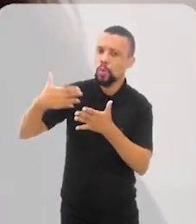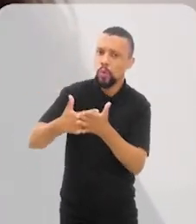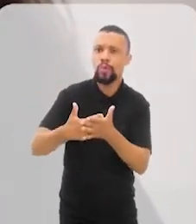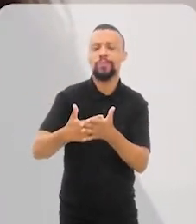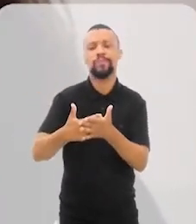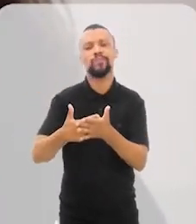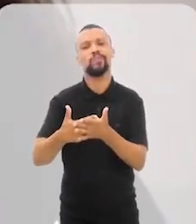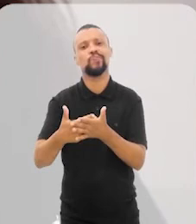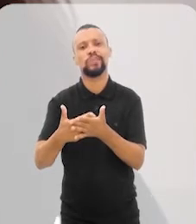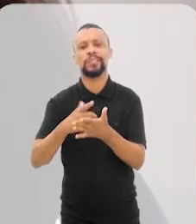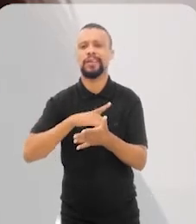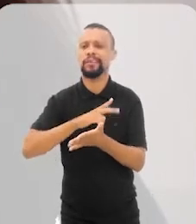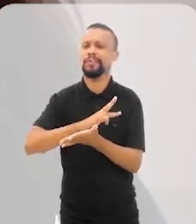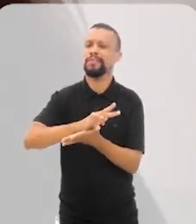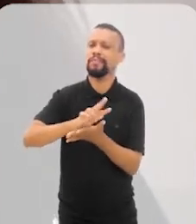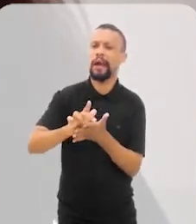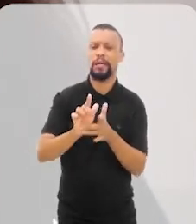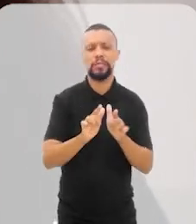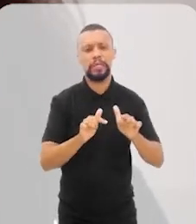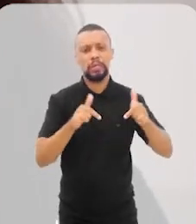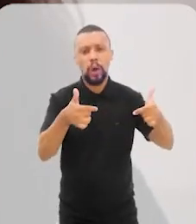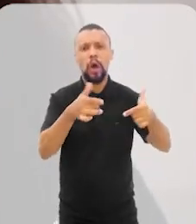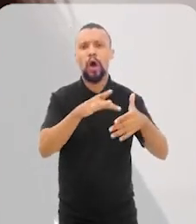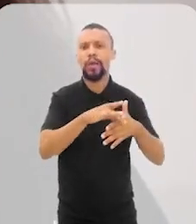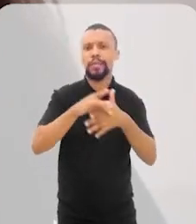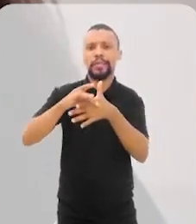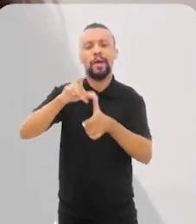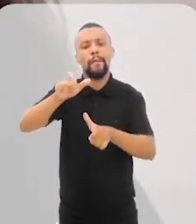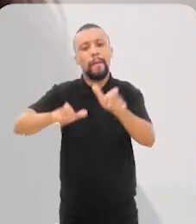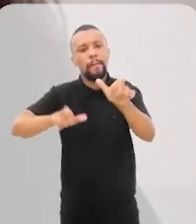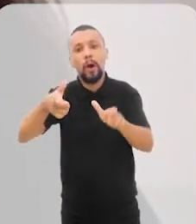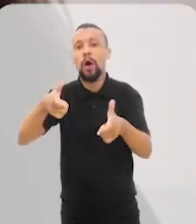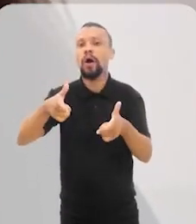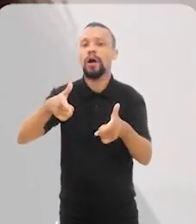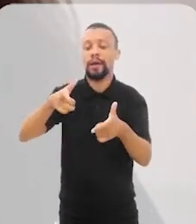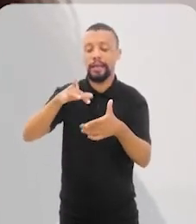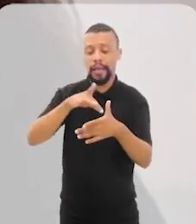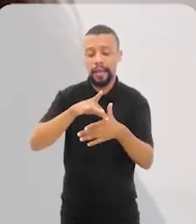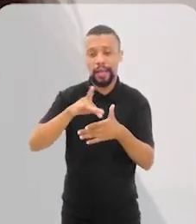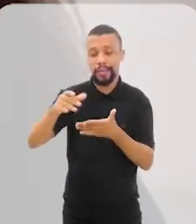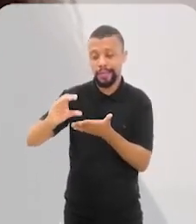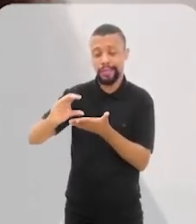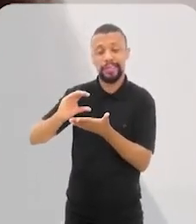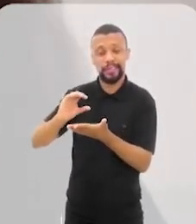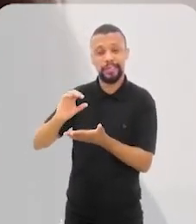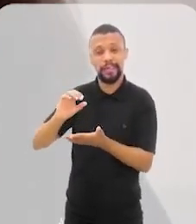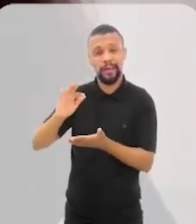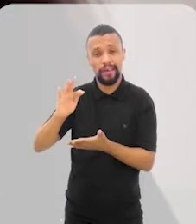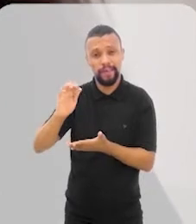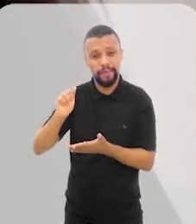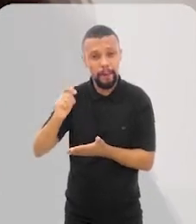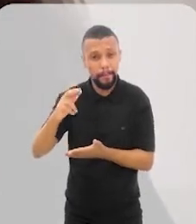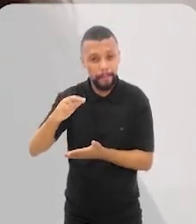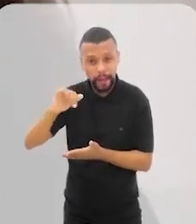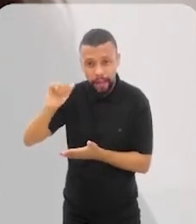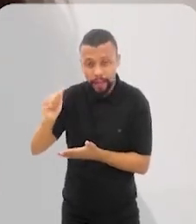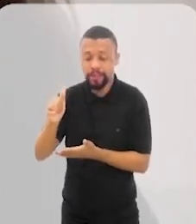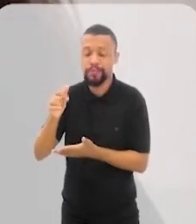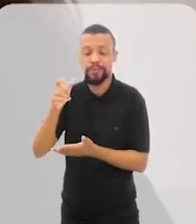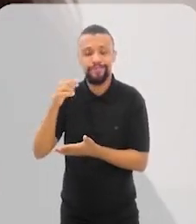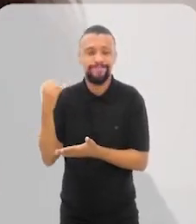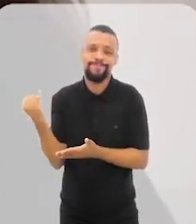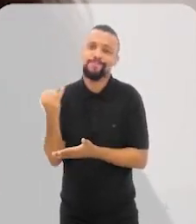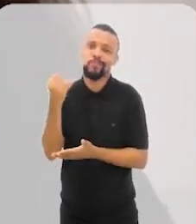isso envolve diversos atores diferentes. Essa liderança da FAPERJ, super inovador que eles estão fazendo em termos de